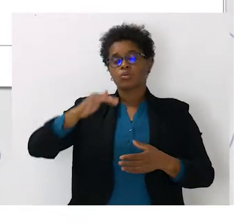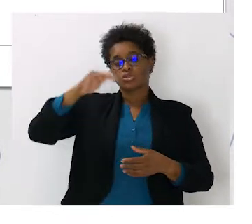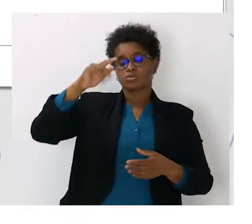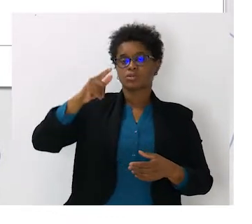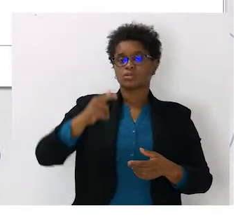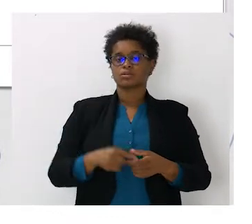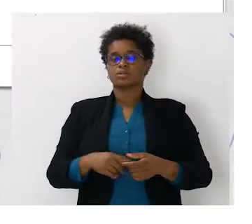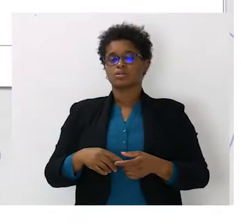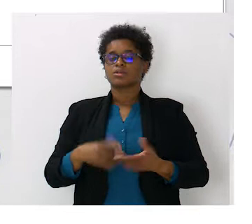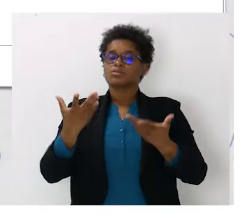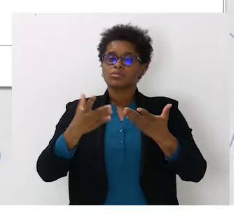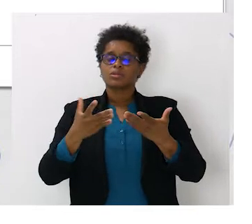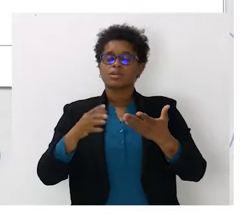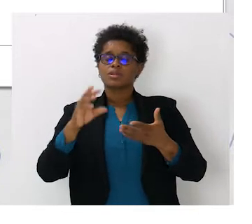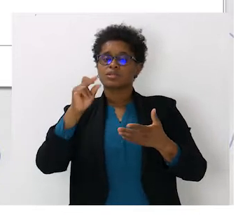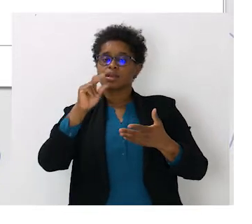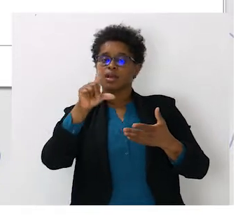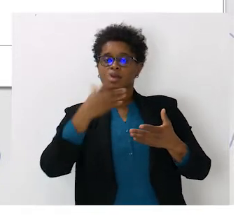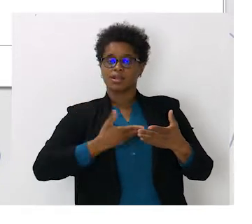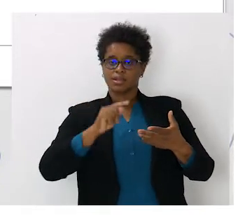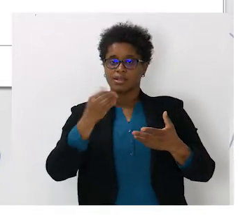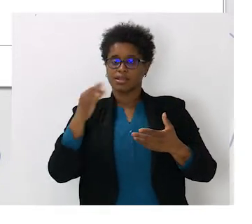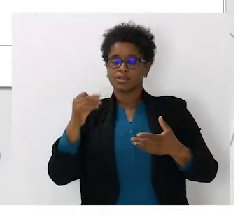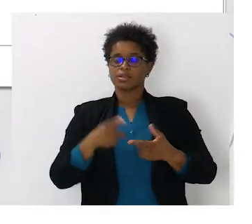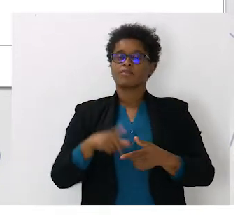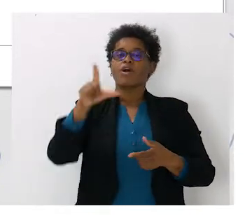o crescimento e desenvolvimento das aldeias foram